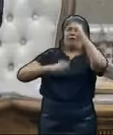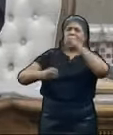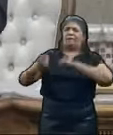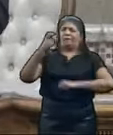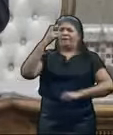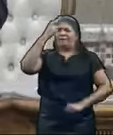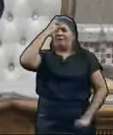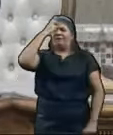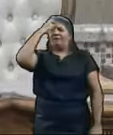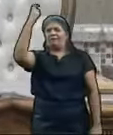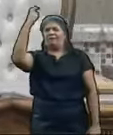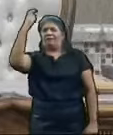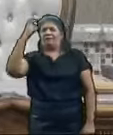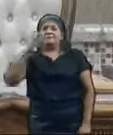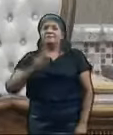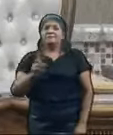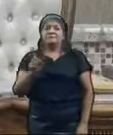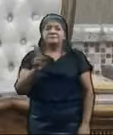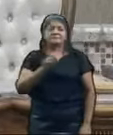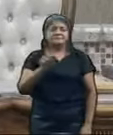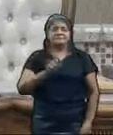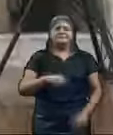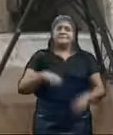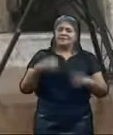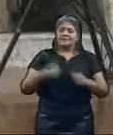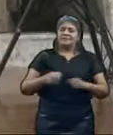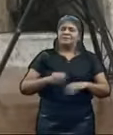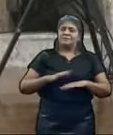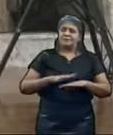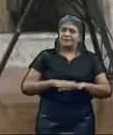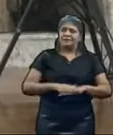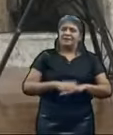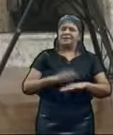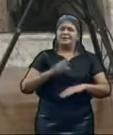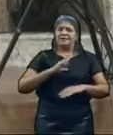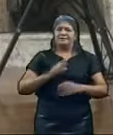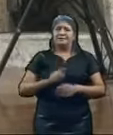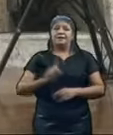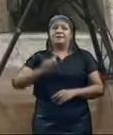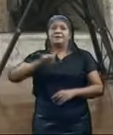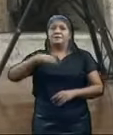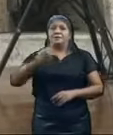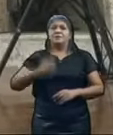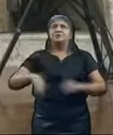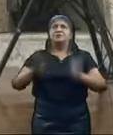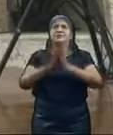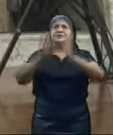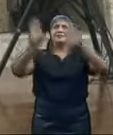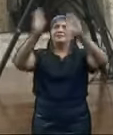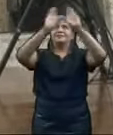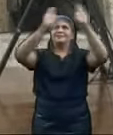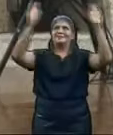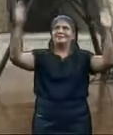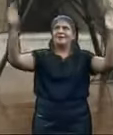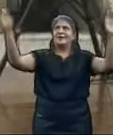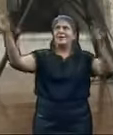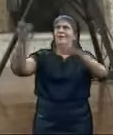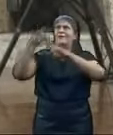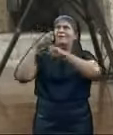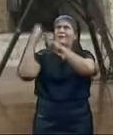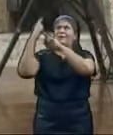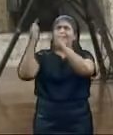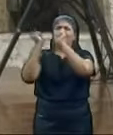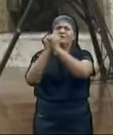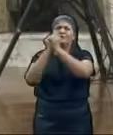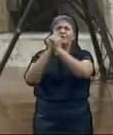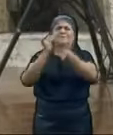céus e na verdade quem desfruta mesmo do Reino dos Céus das suas benesses das suas